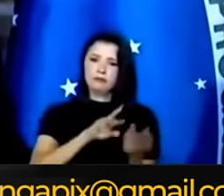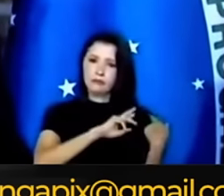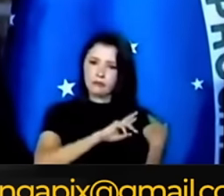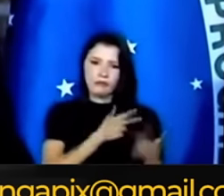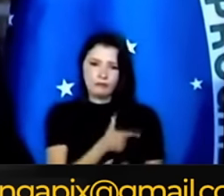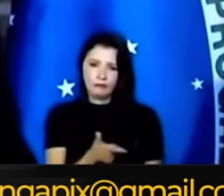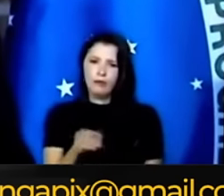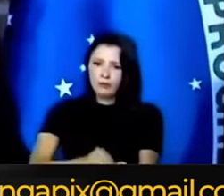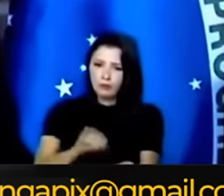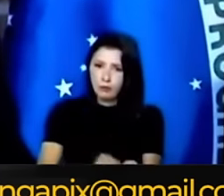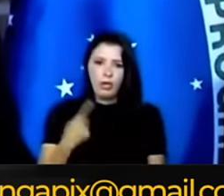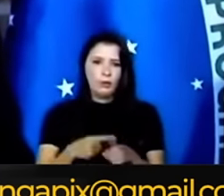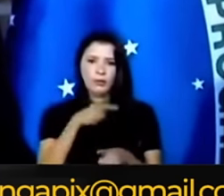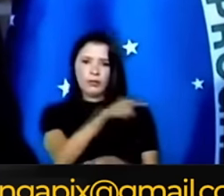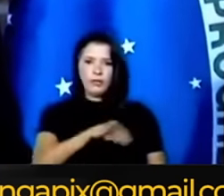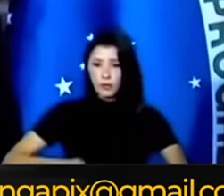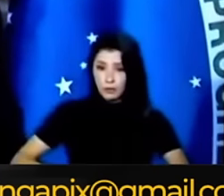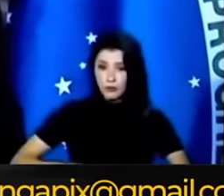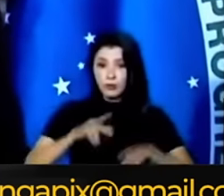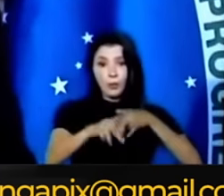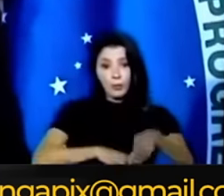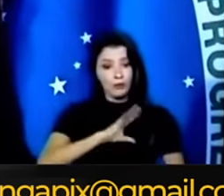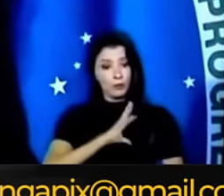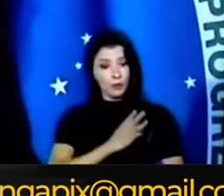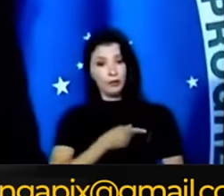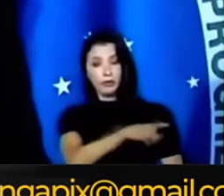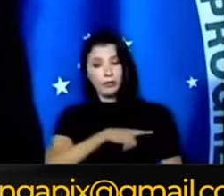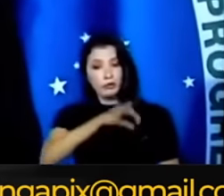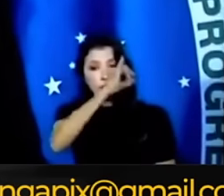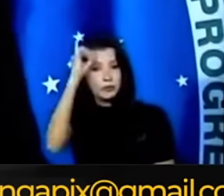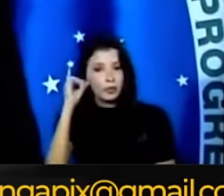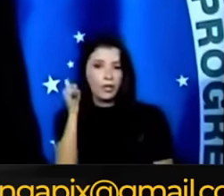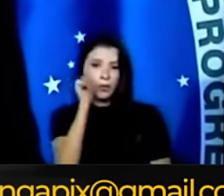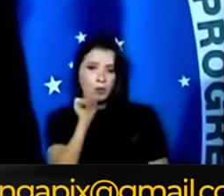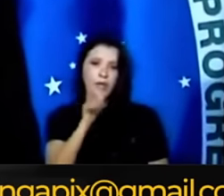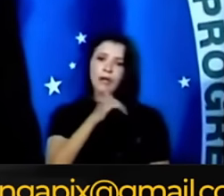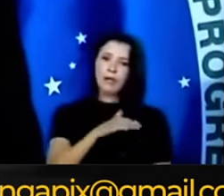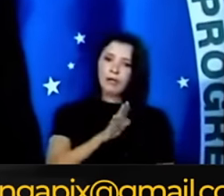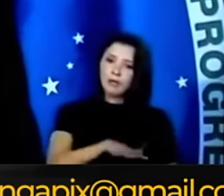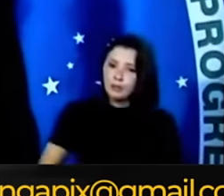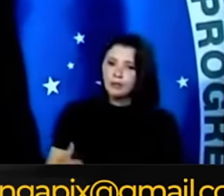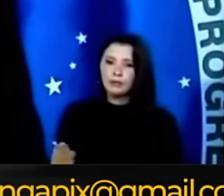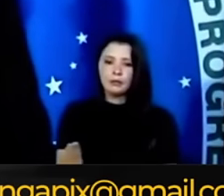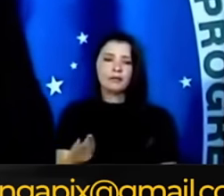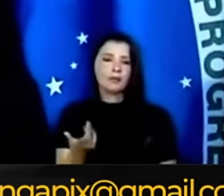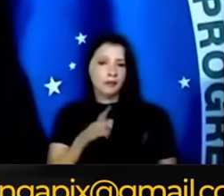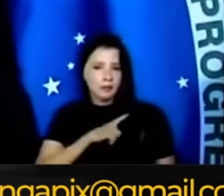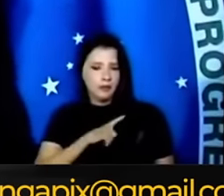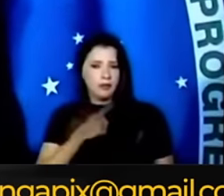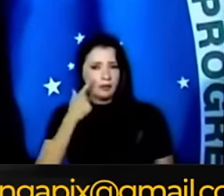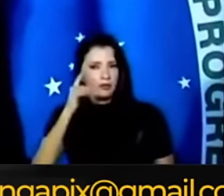porque quem tá pagando o preço é o povo palestino inocente responsável são mulheres são crianças então eles foram